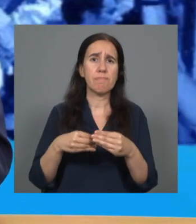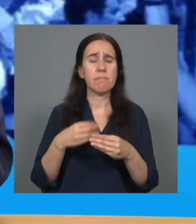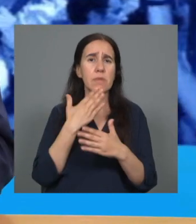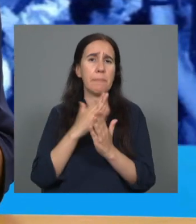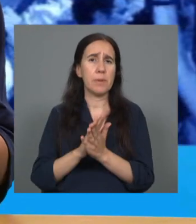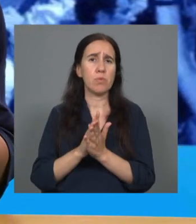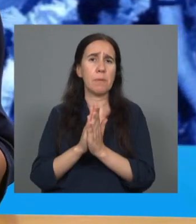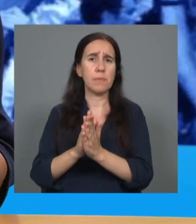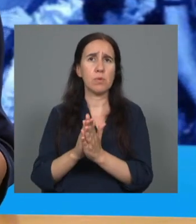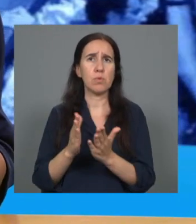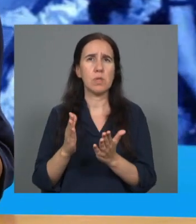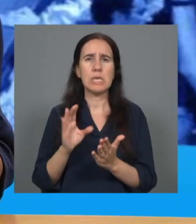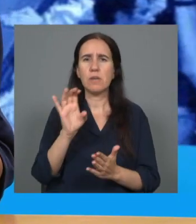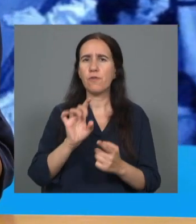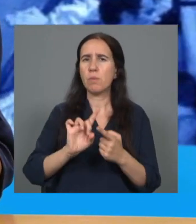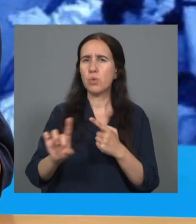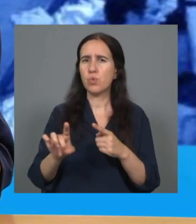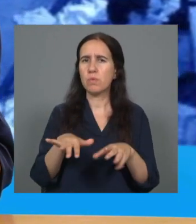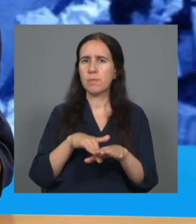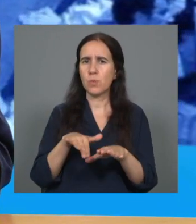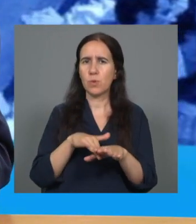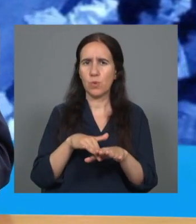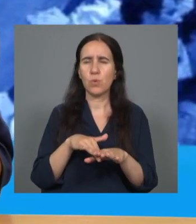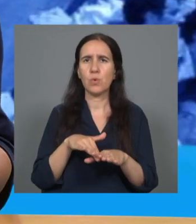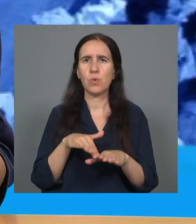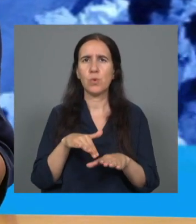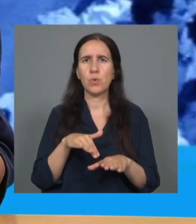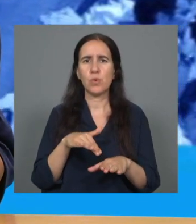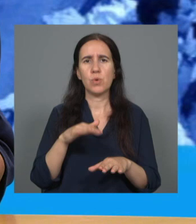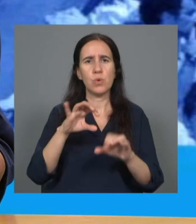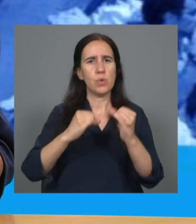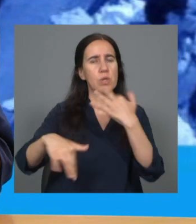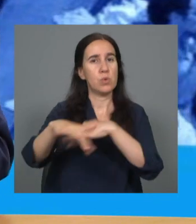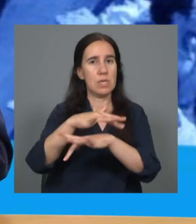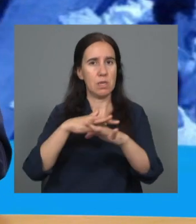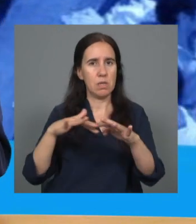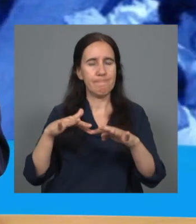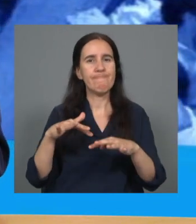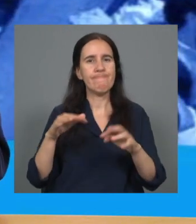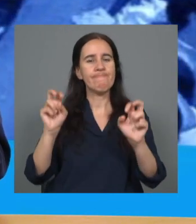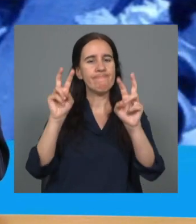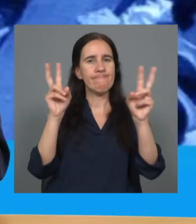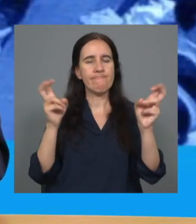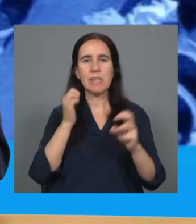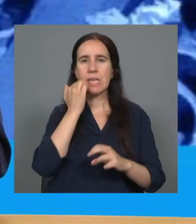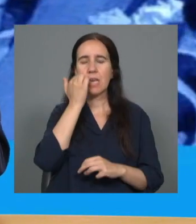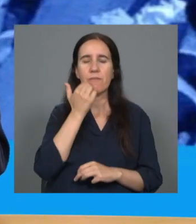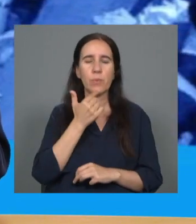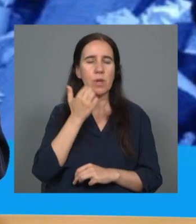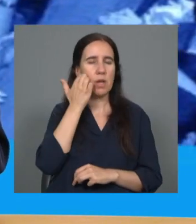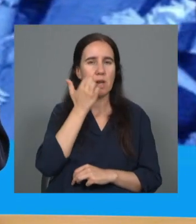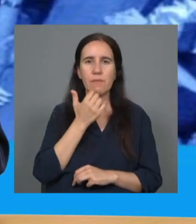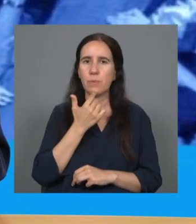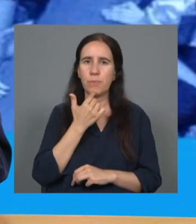a uma outra forma de participação da sociedade. Esta questão é tão grave,